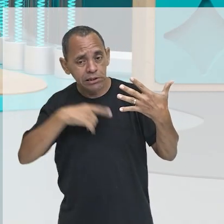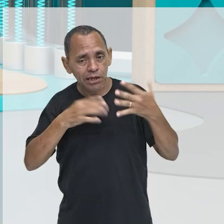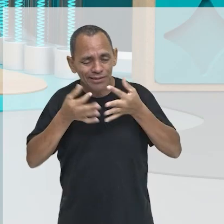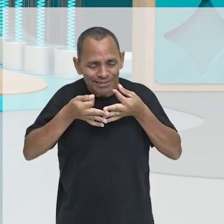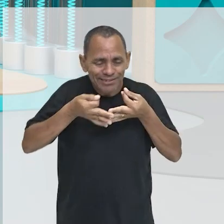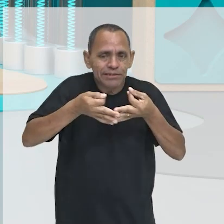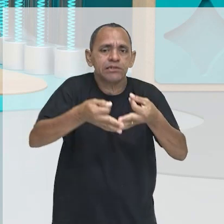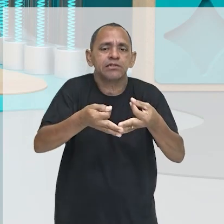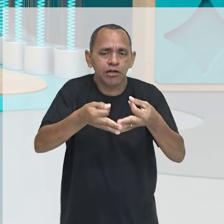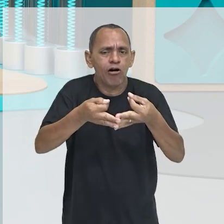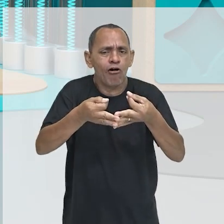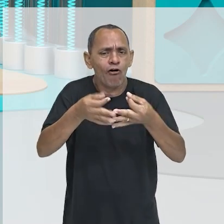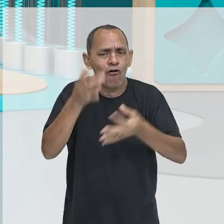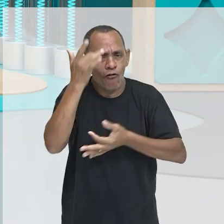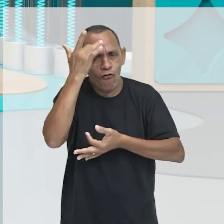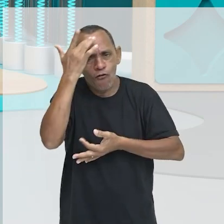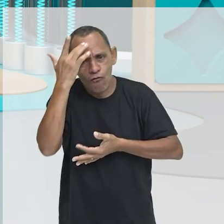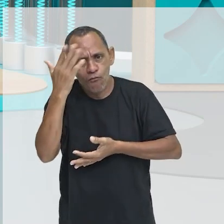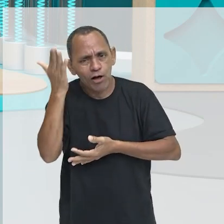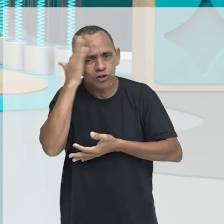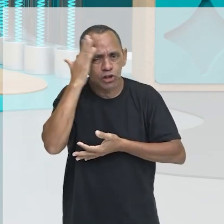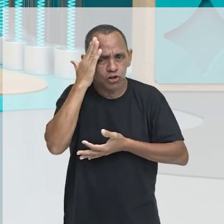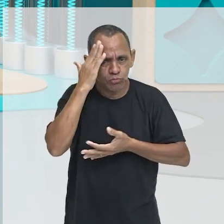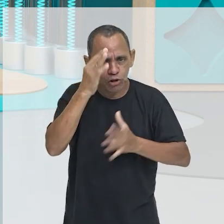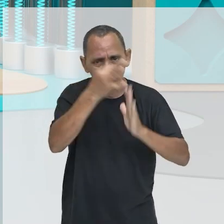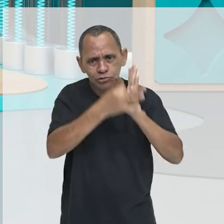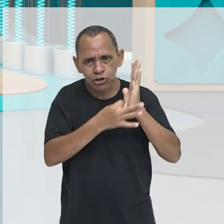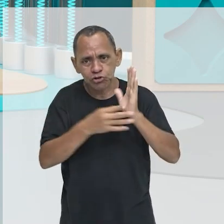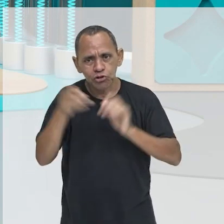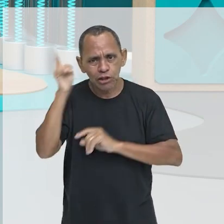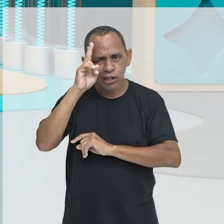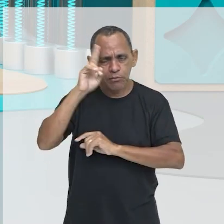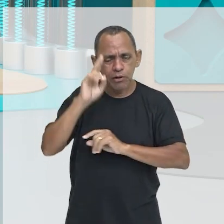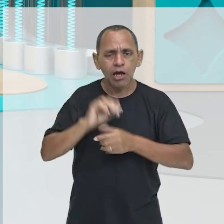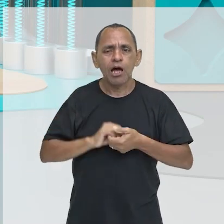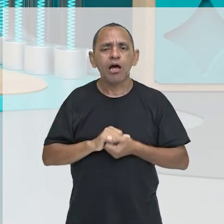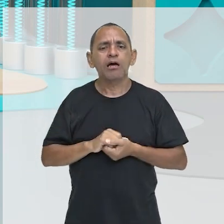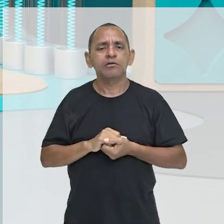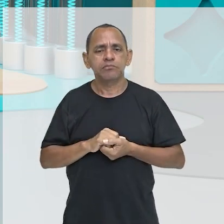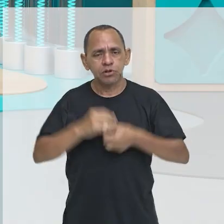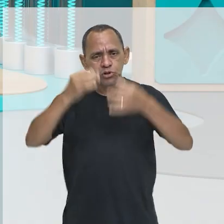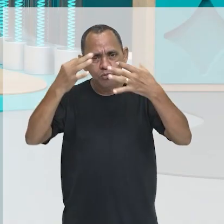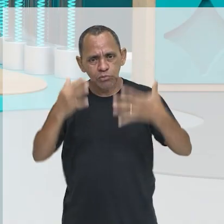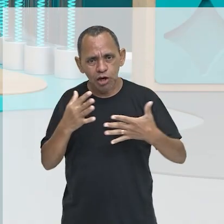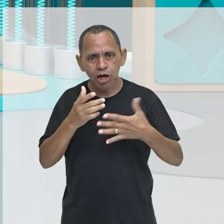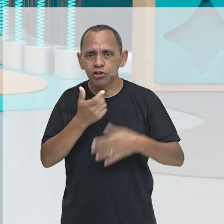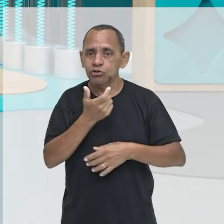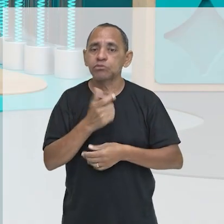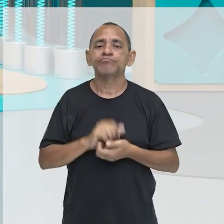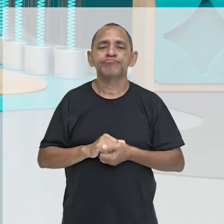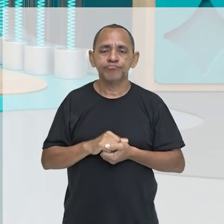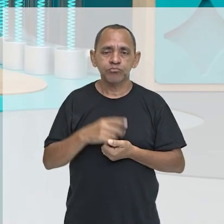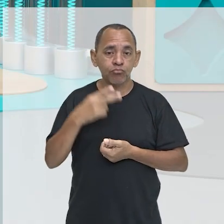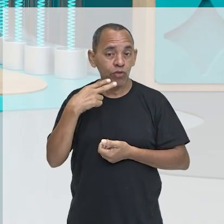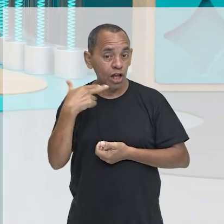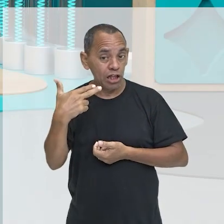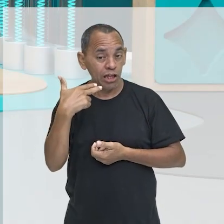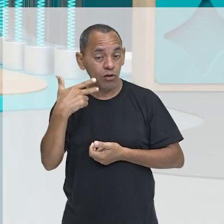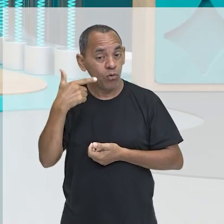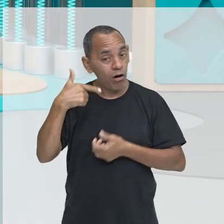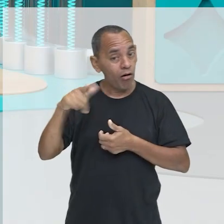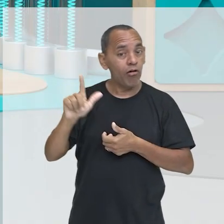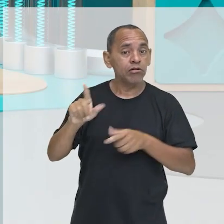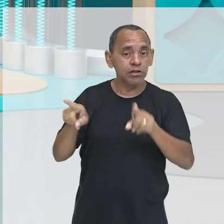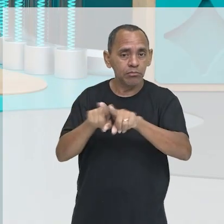facilita bastante aí a compreensão do texto. Lembre-se que nós estamos falando aí de uma outra língua, né? Então, nós nem sempre conhecemos todas